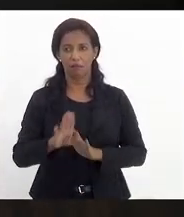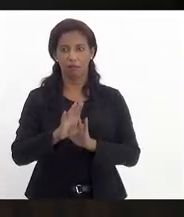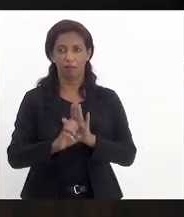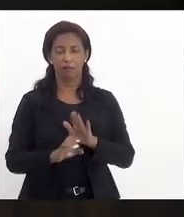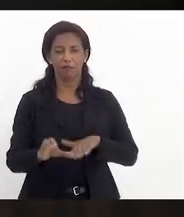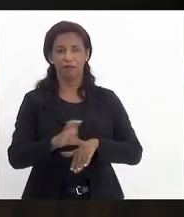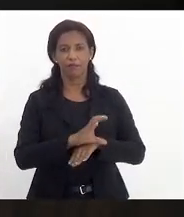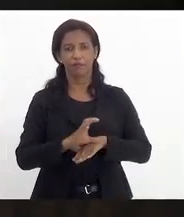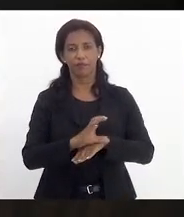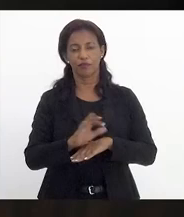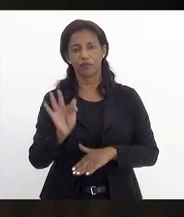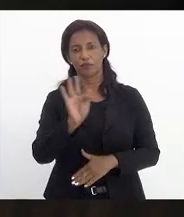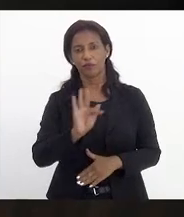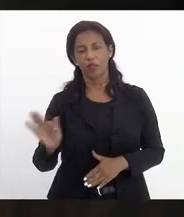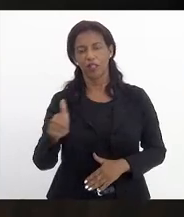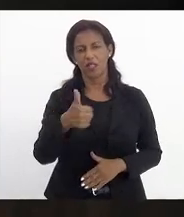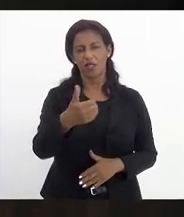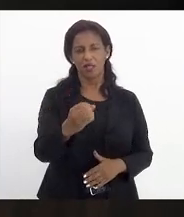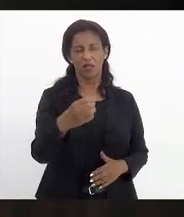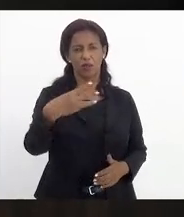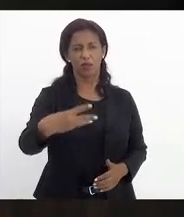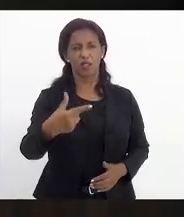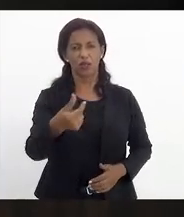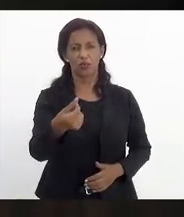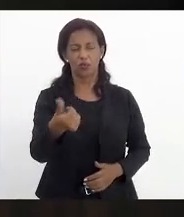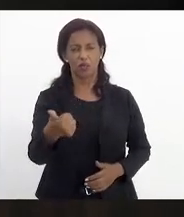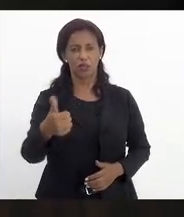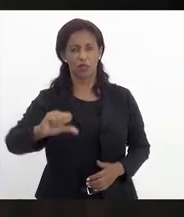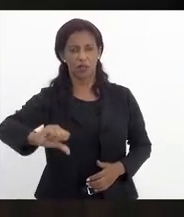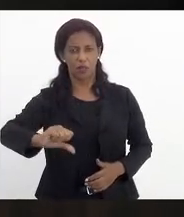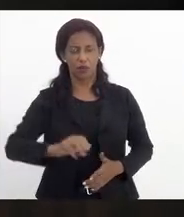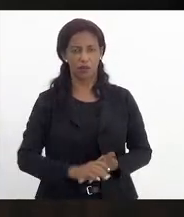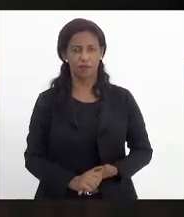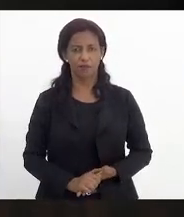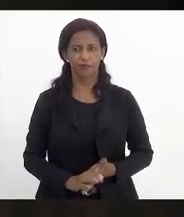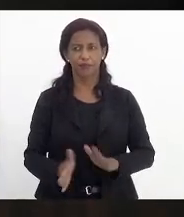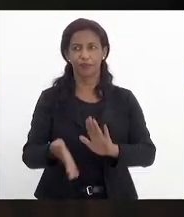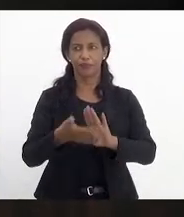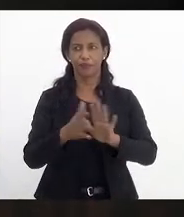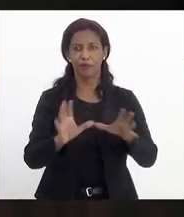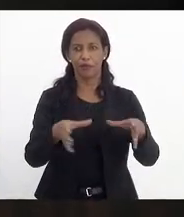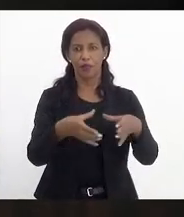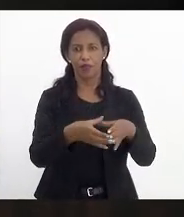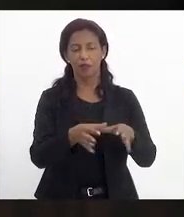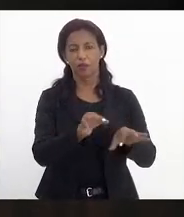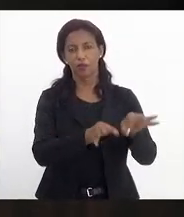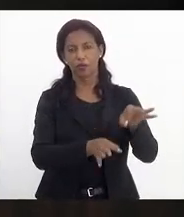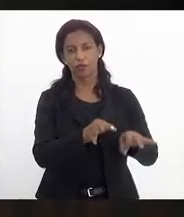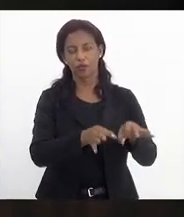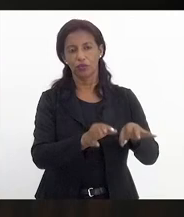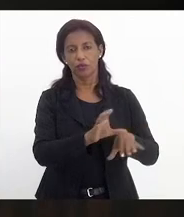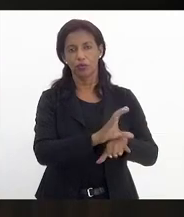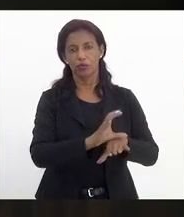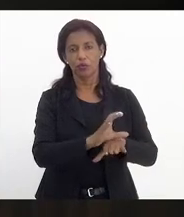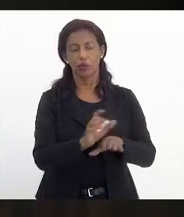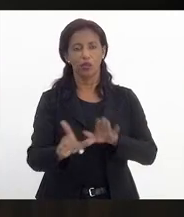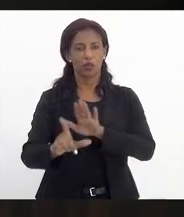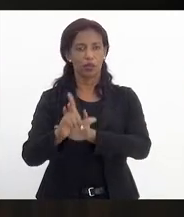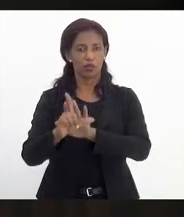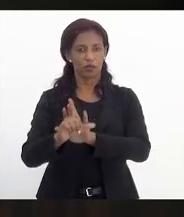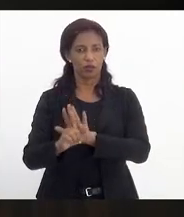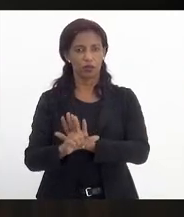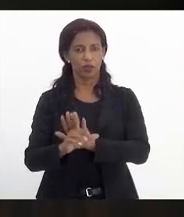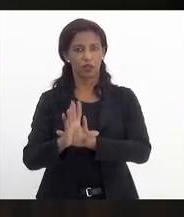à Constituição Federal 103-209 da outras providências. Pendente de pareceres das comissões de Constituição e Justiça, de Legislação